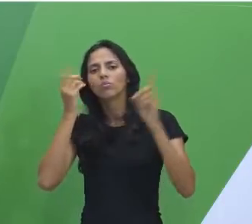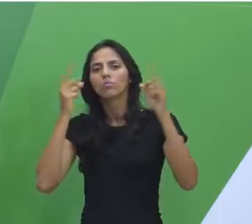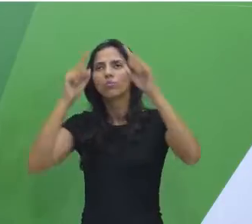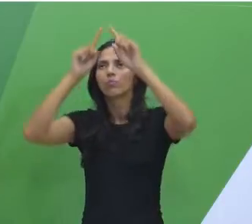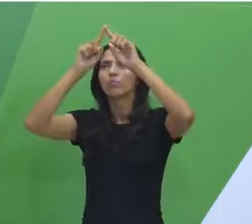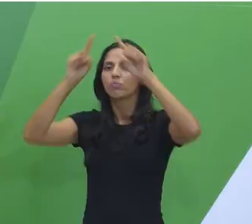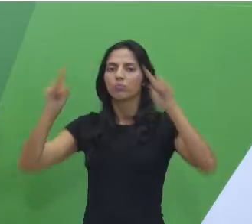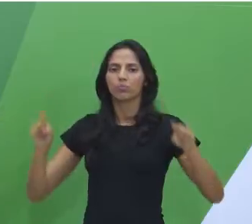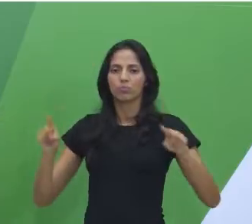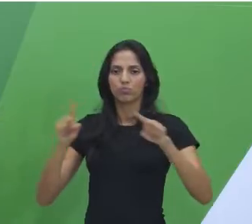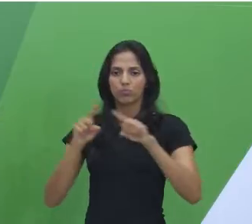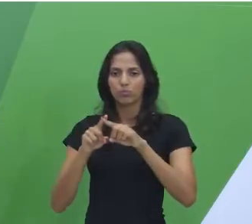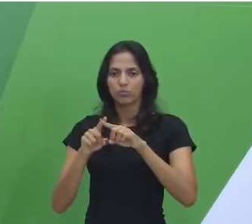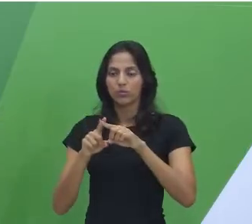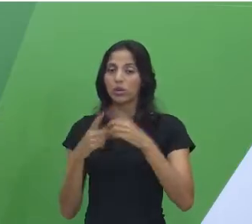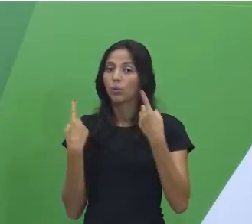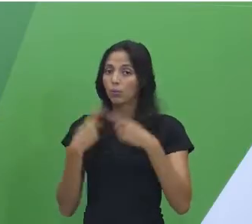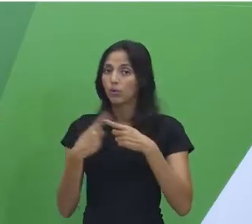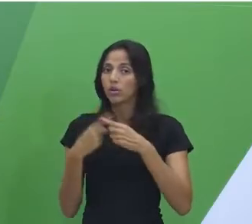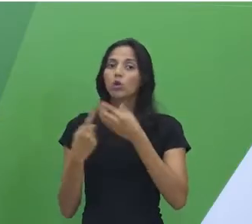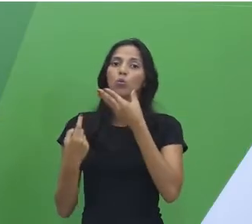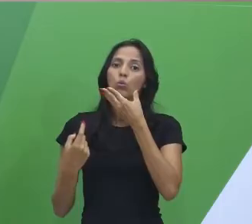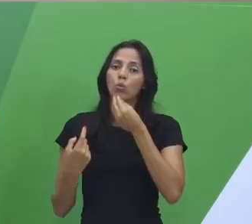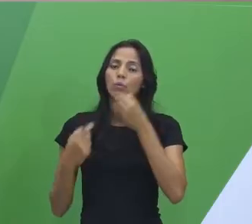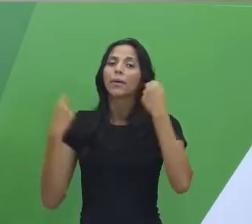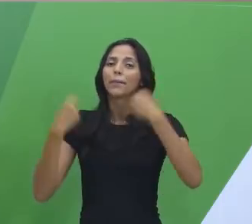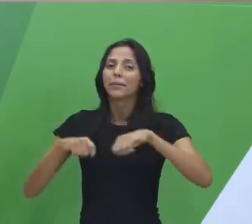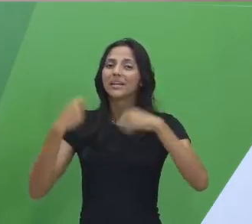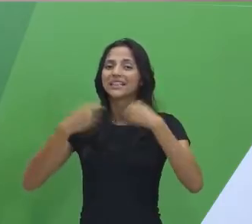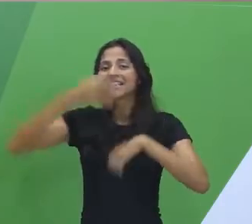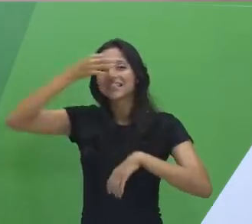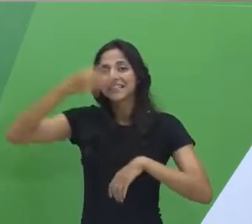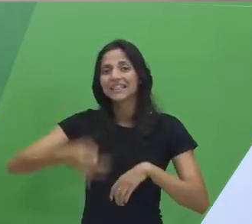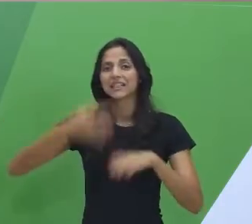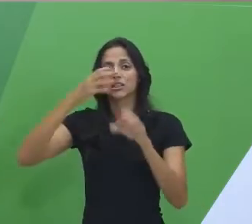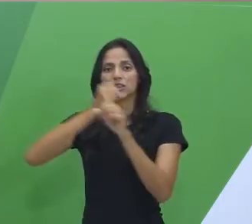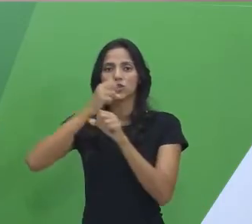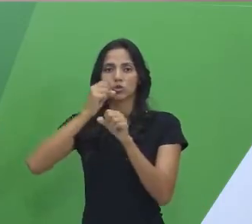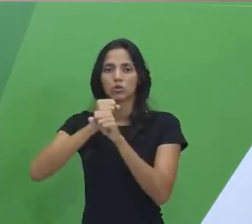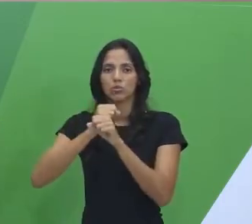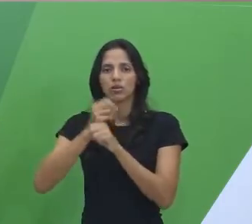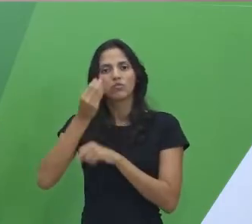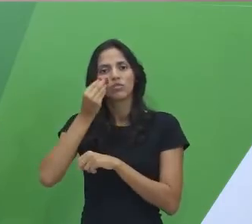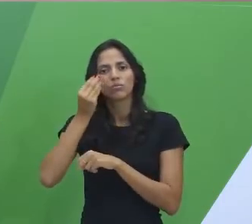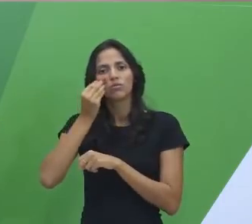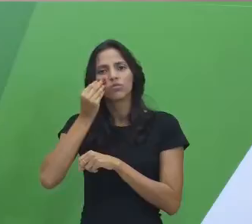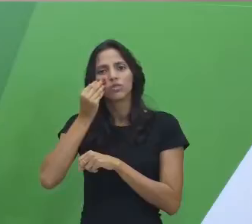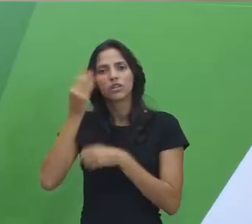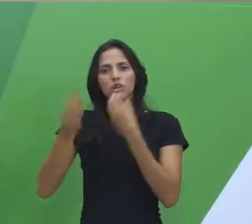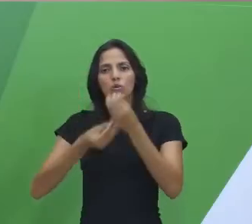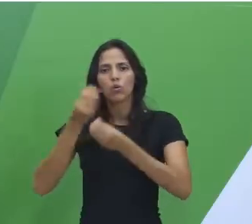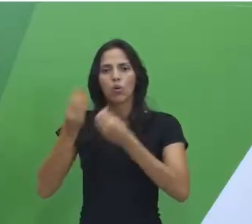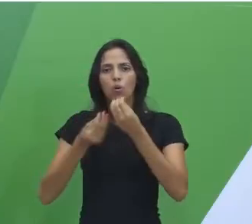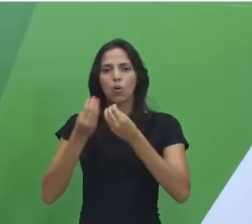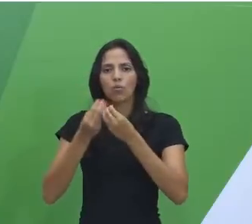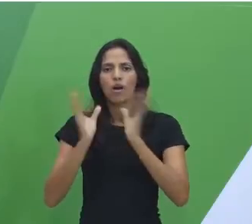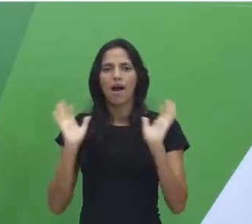circunferência trigonométrica, porque o homem precisa se valer dessa teoria para resolver os problemas. Então, vamos ver o que diz a